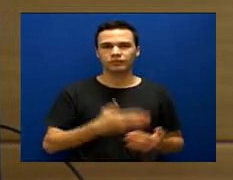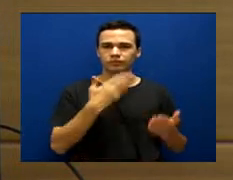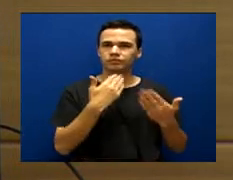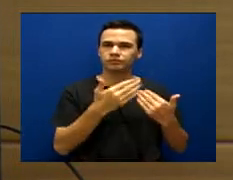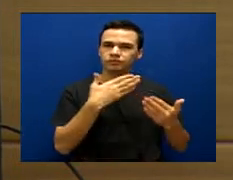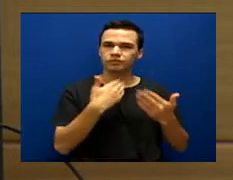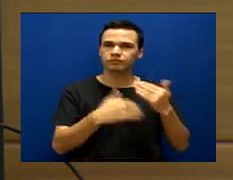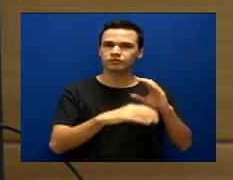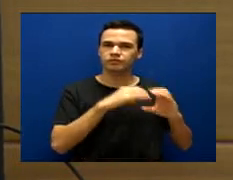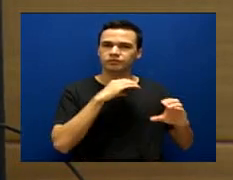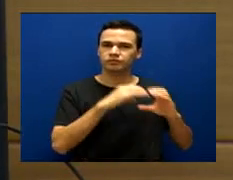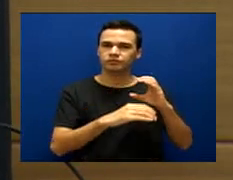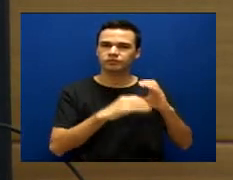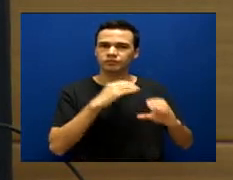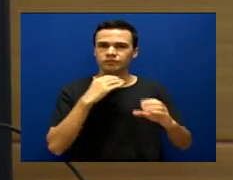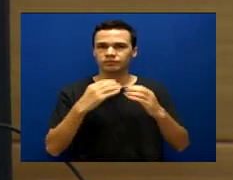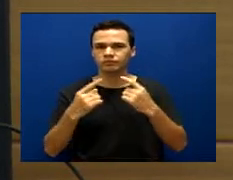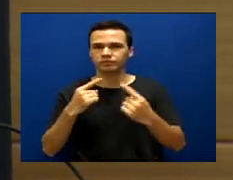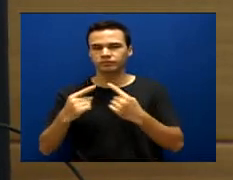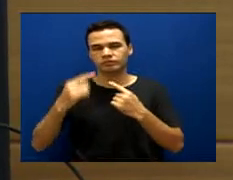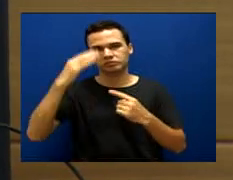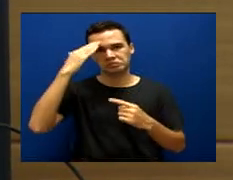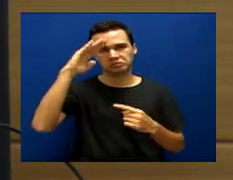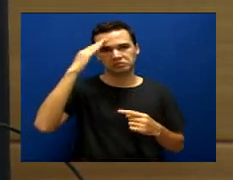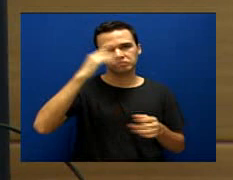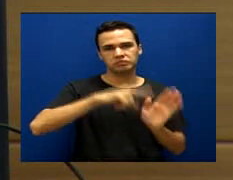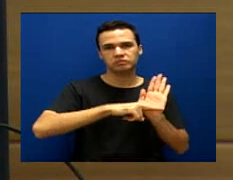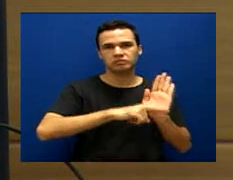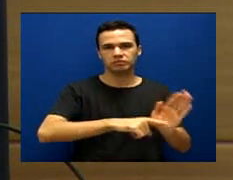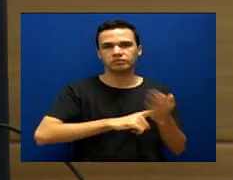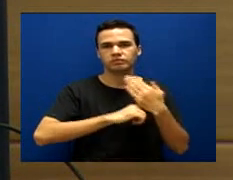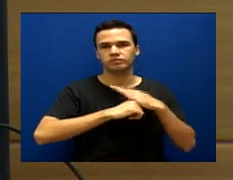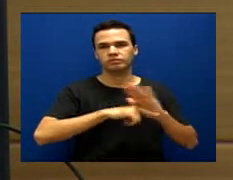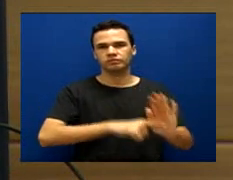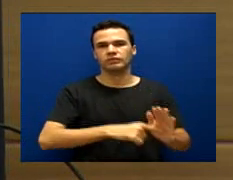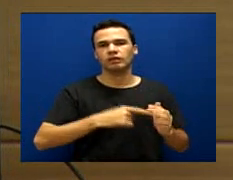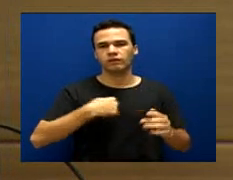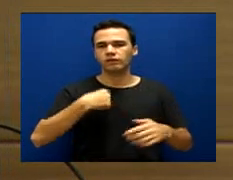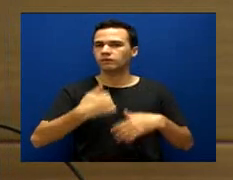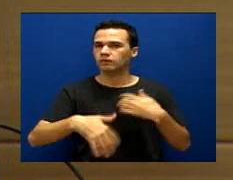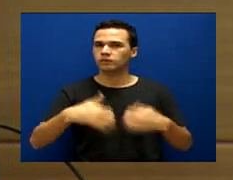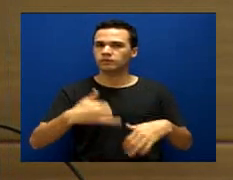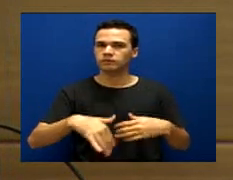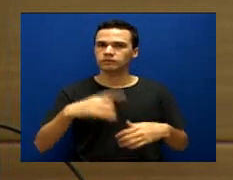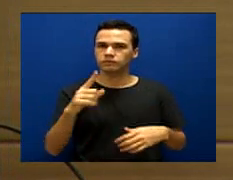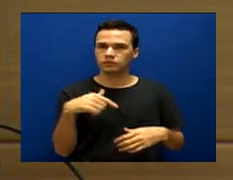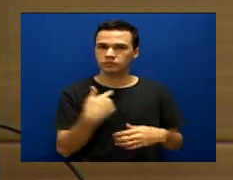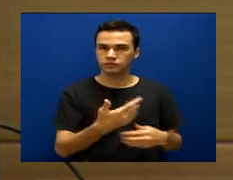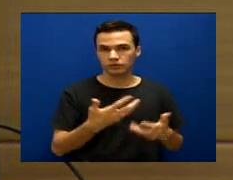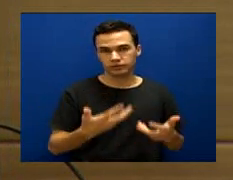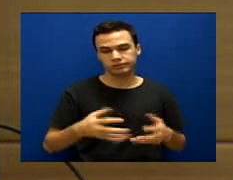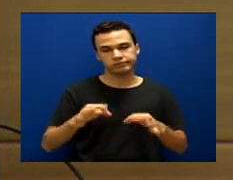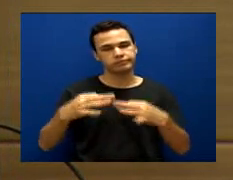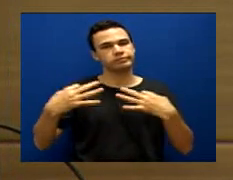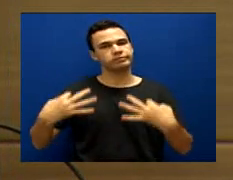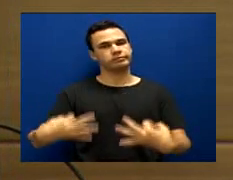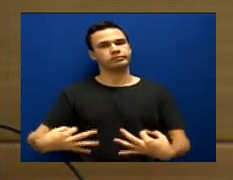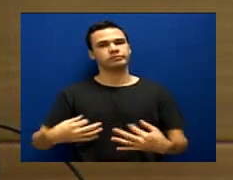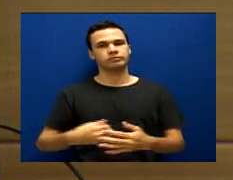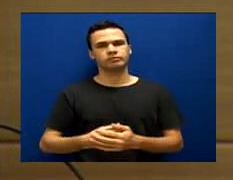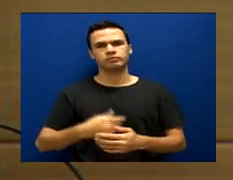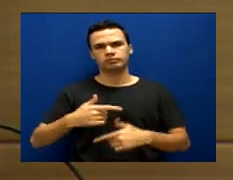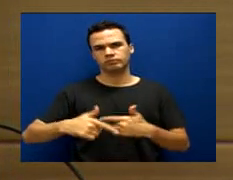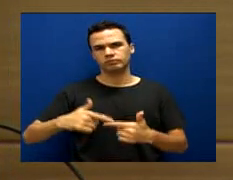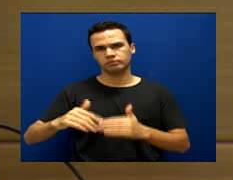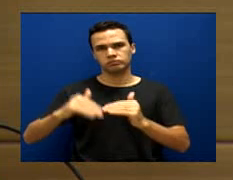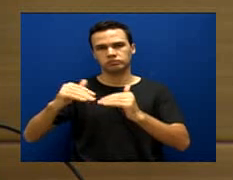conversar, se interagir e de se entender. Uma coisa é certa, vou falar isso várias vezes, nós queremos acertar. A